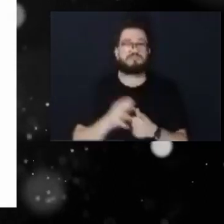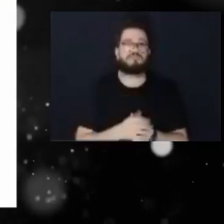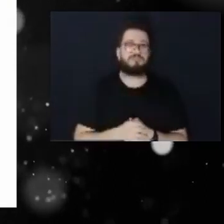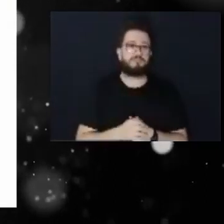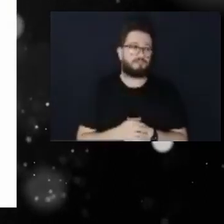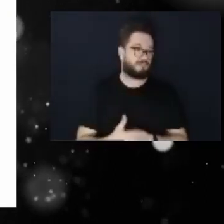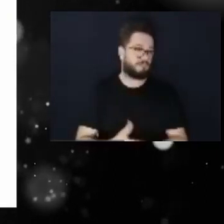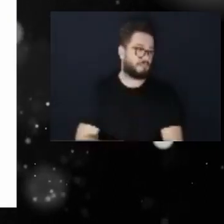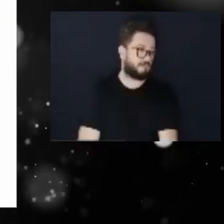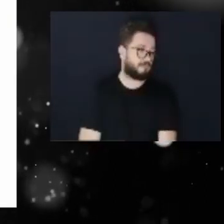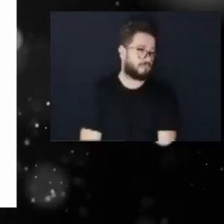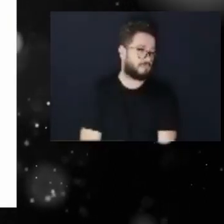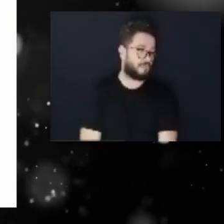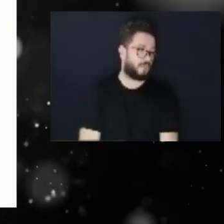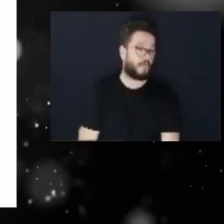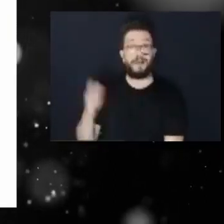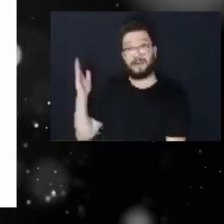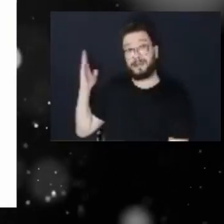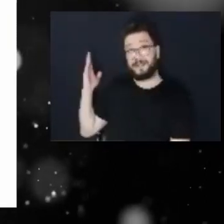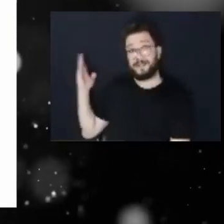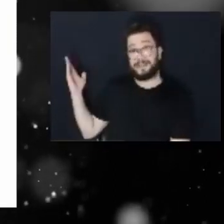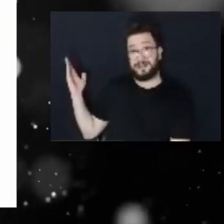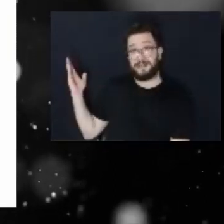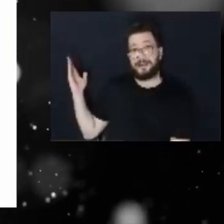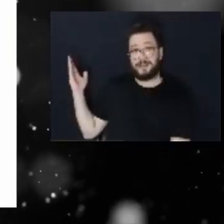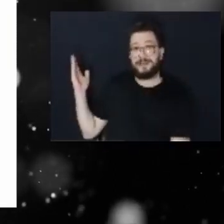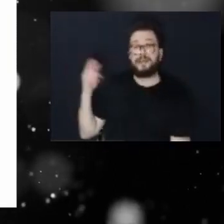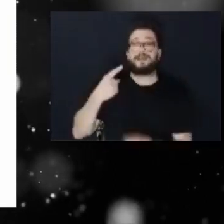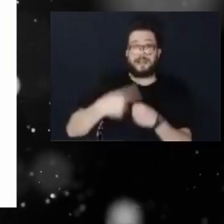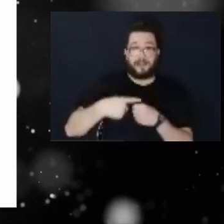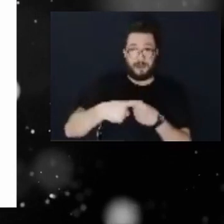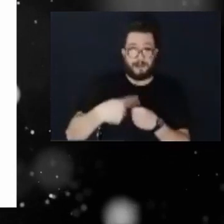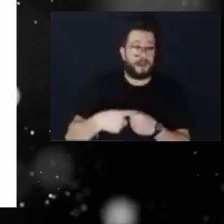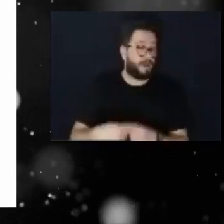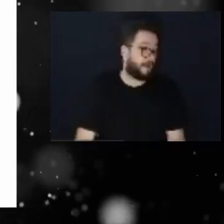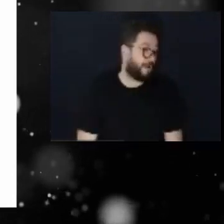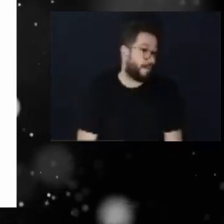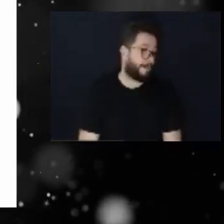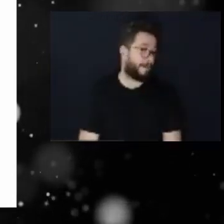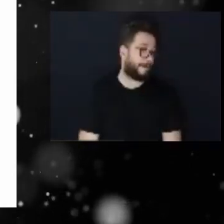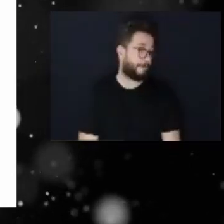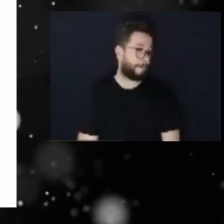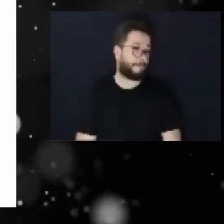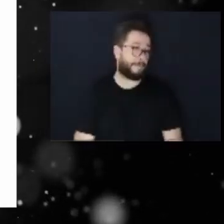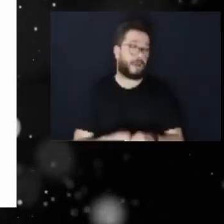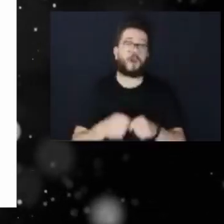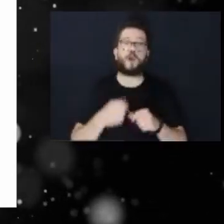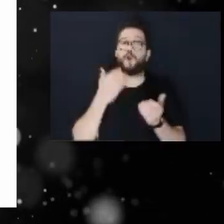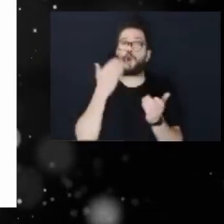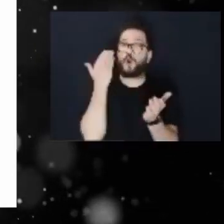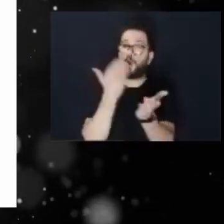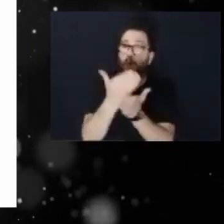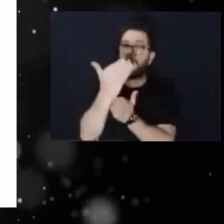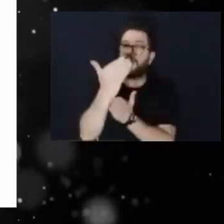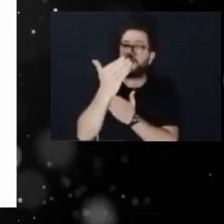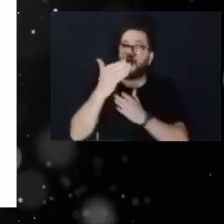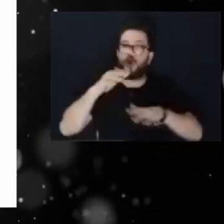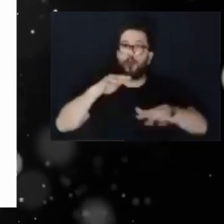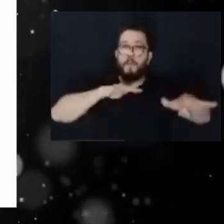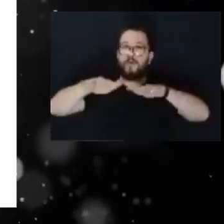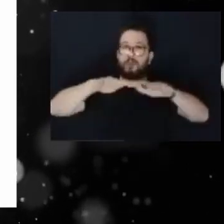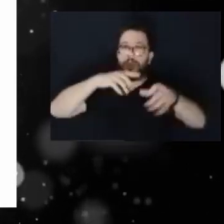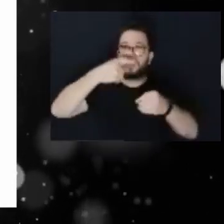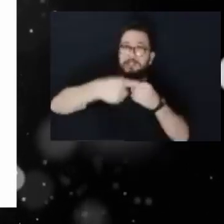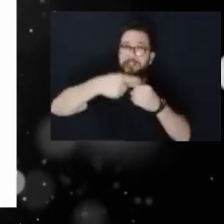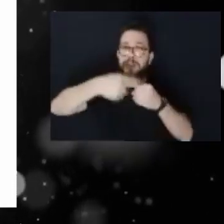União da Vitória. Então, nós vemos alguns picos de aumento da mobilidade urbana em União da Vitória, um em novembro,